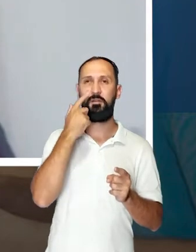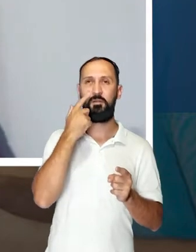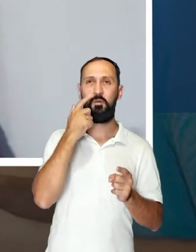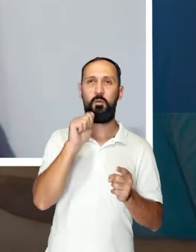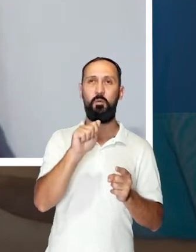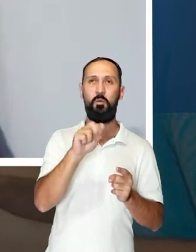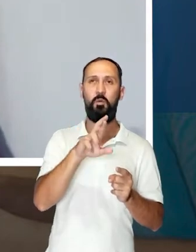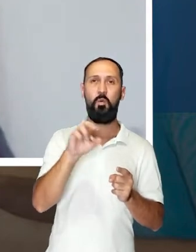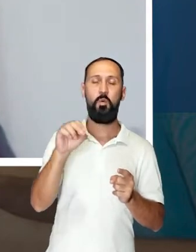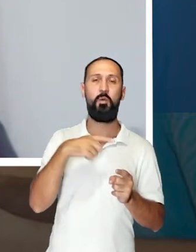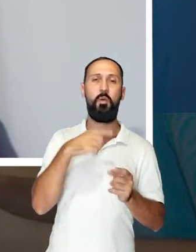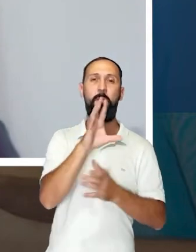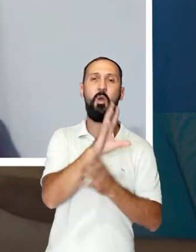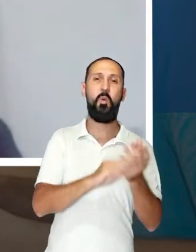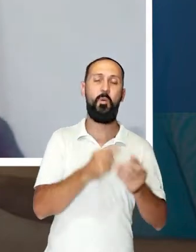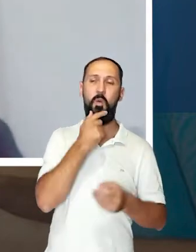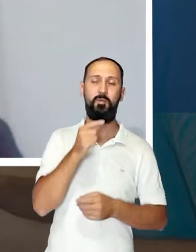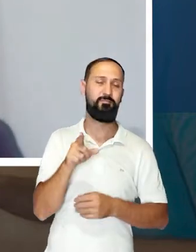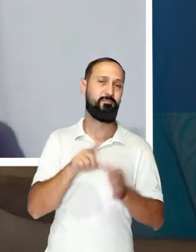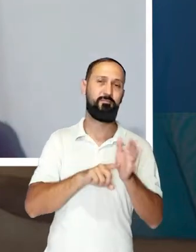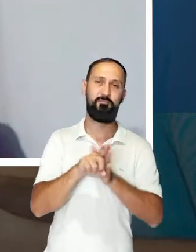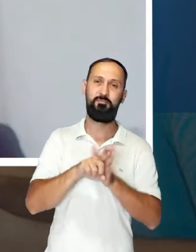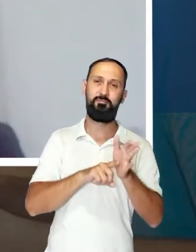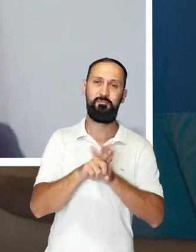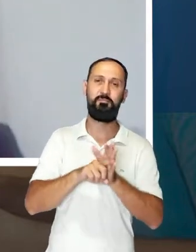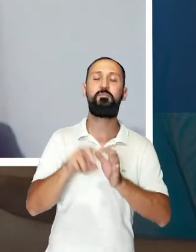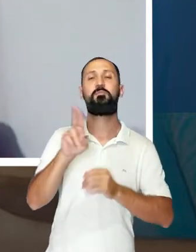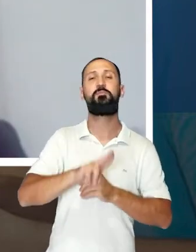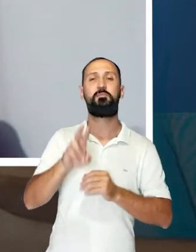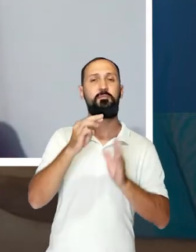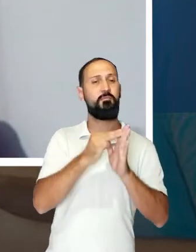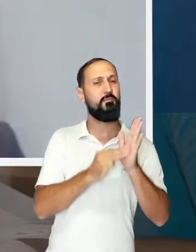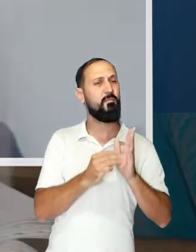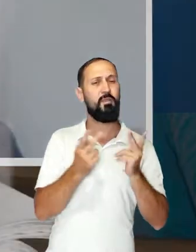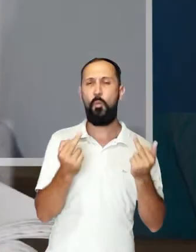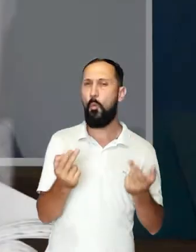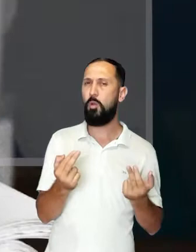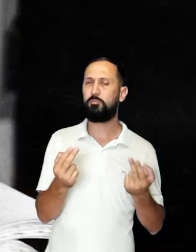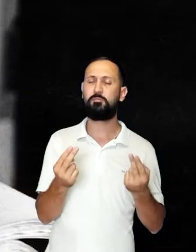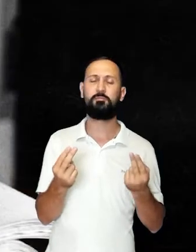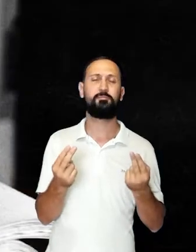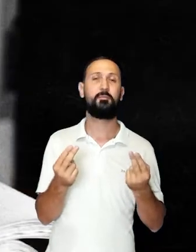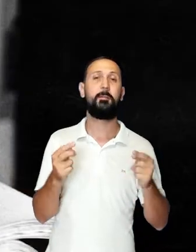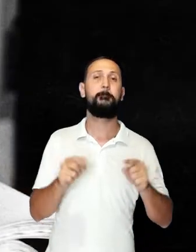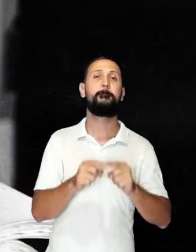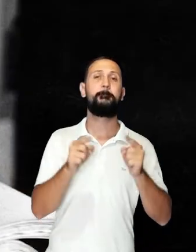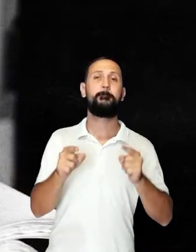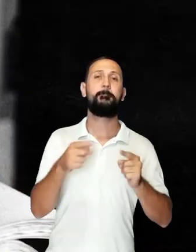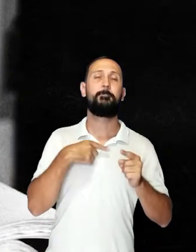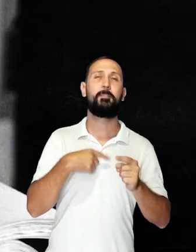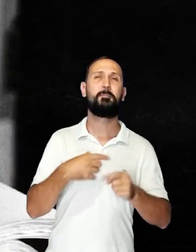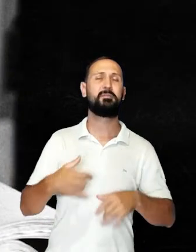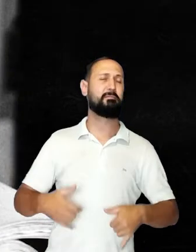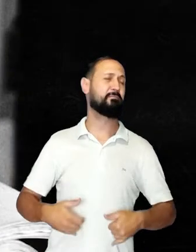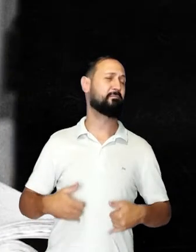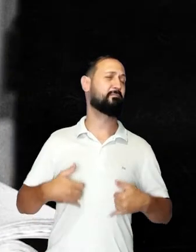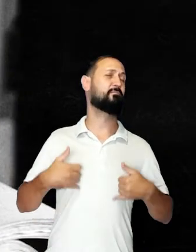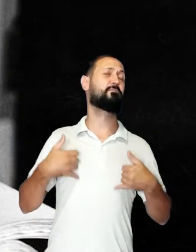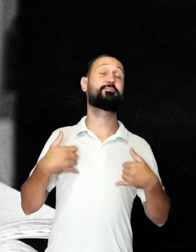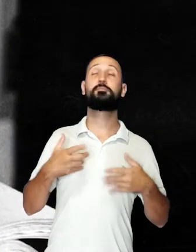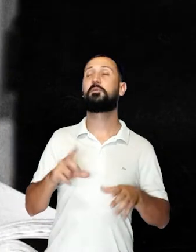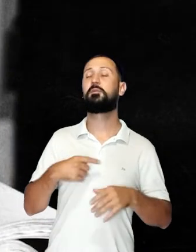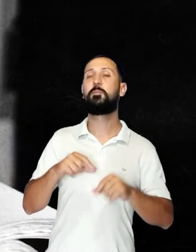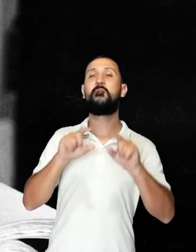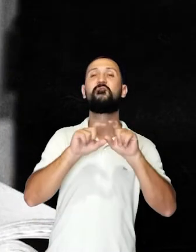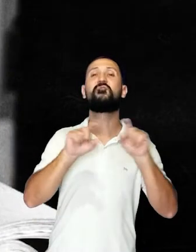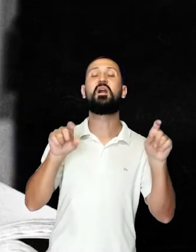o Hercule Poirot, na verdade, é uma cópia do Sherlock, né? Ele usa o mesmo método, a mesma coisa. Só que ele é muito mais